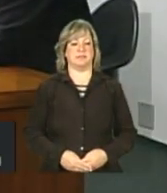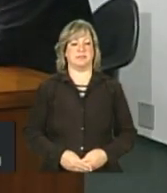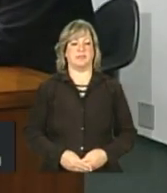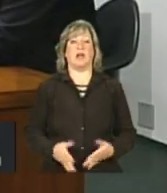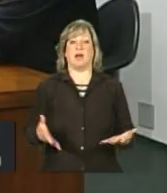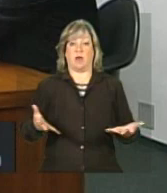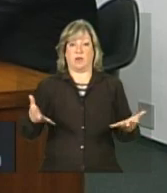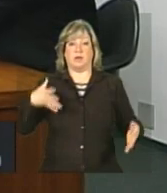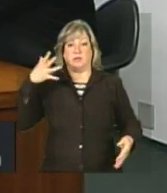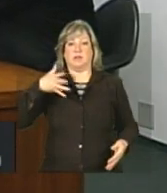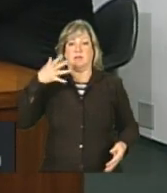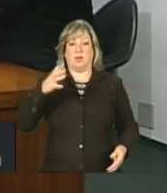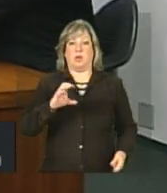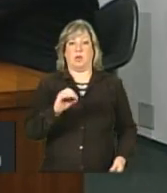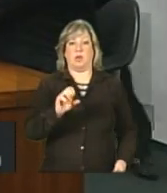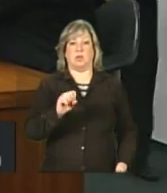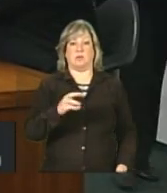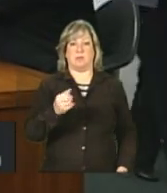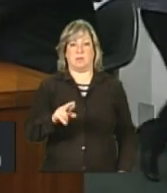palavra, o deputado Osmar Júnior.